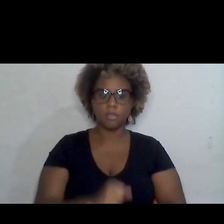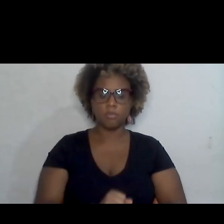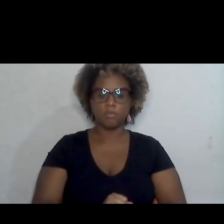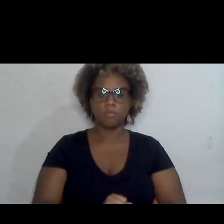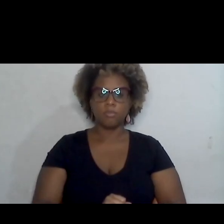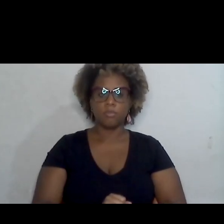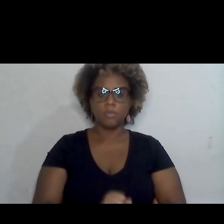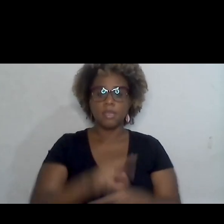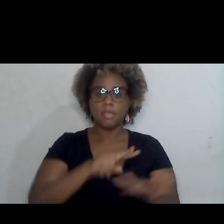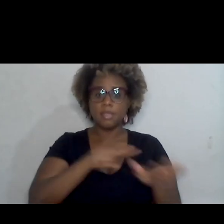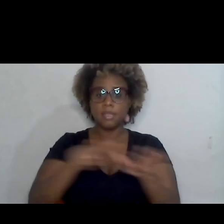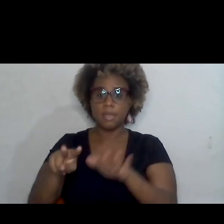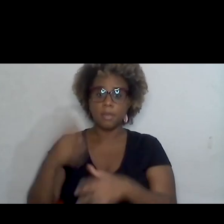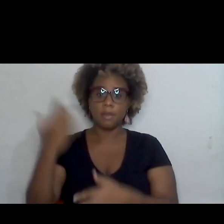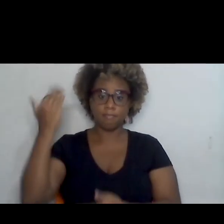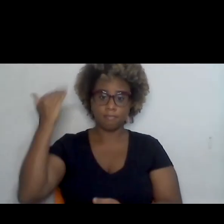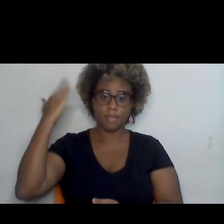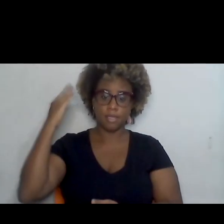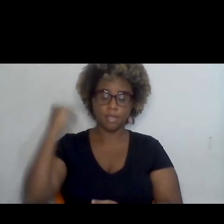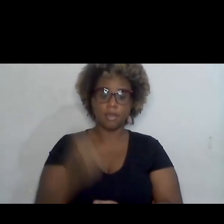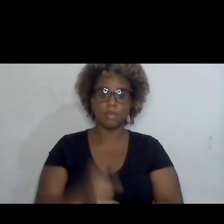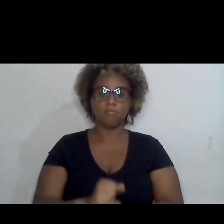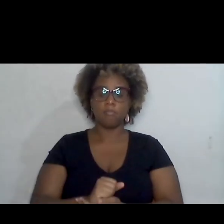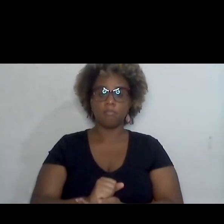semana passada já sentamos com as instituições que